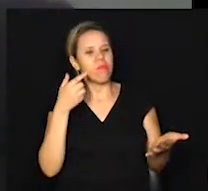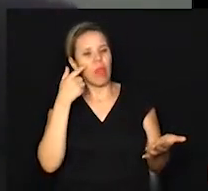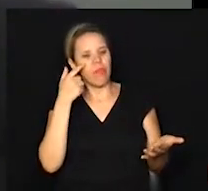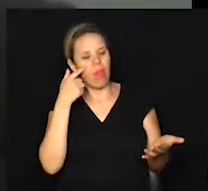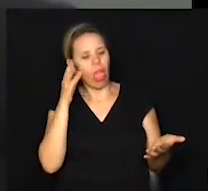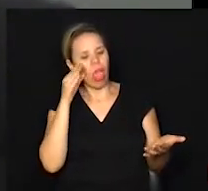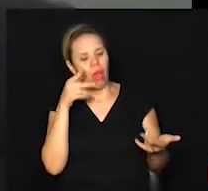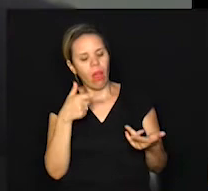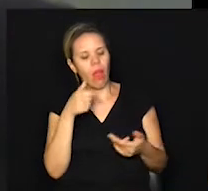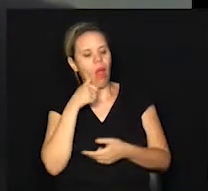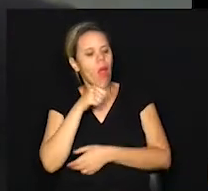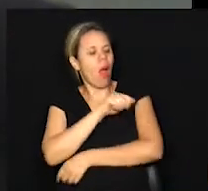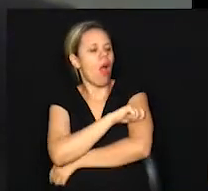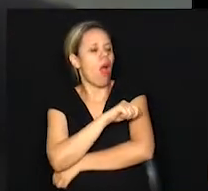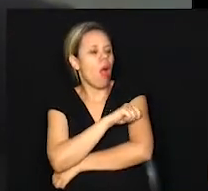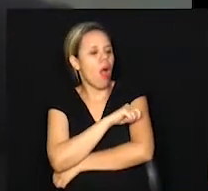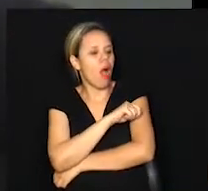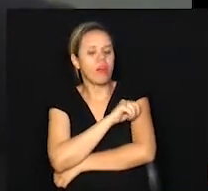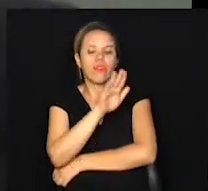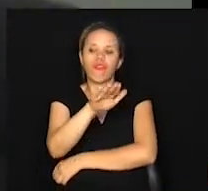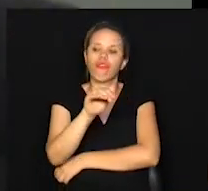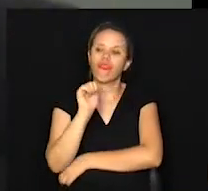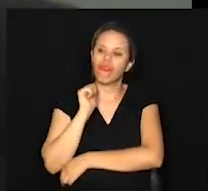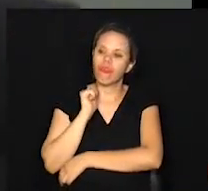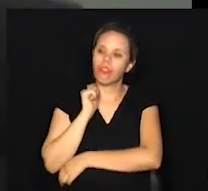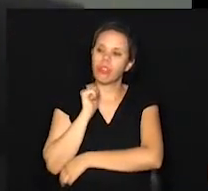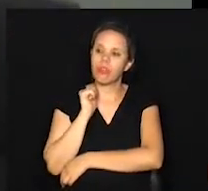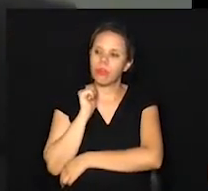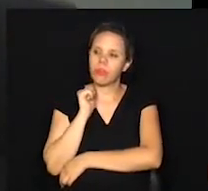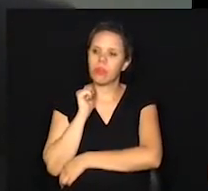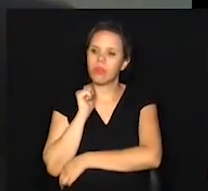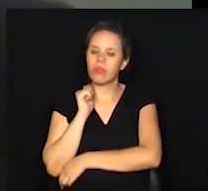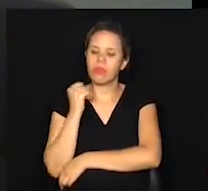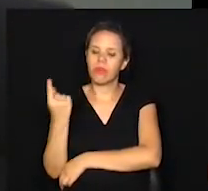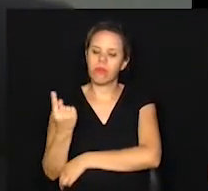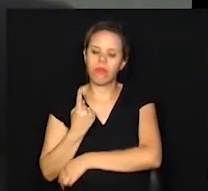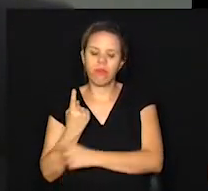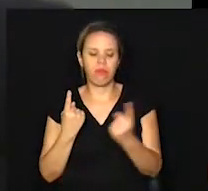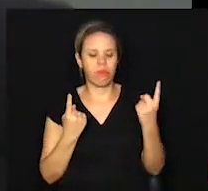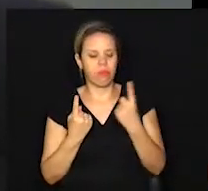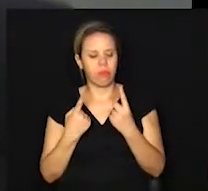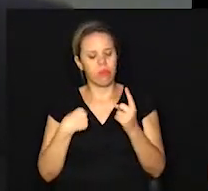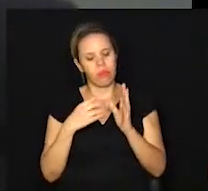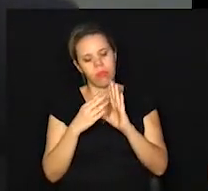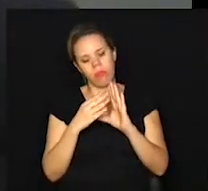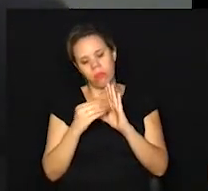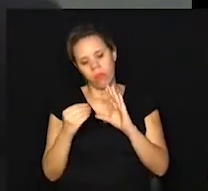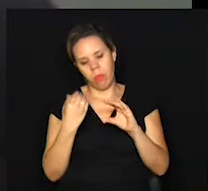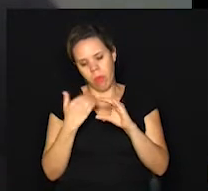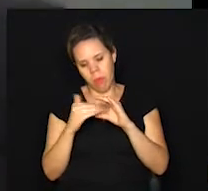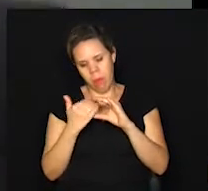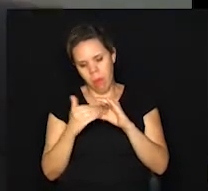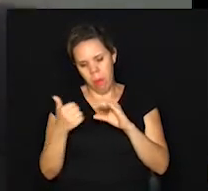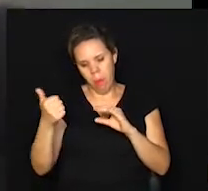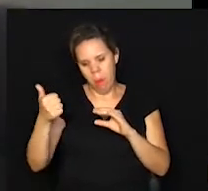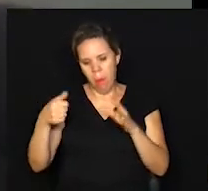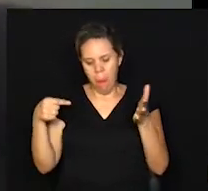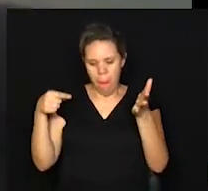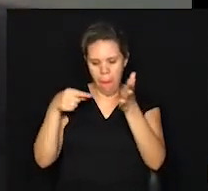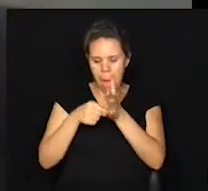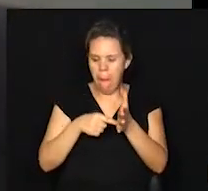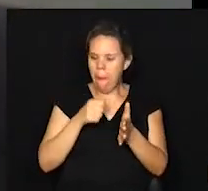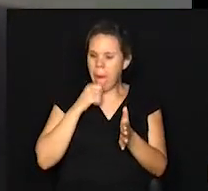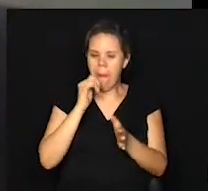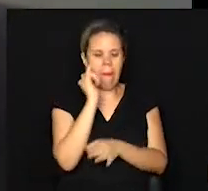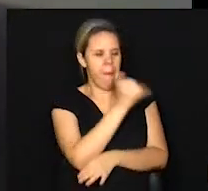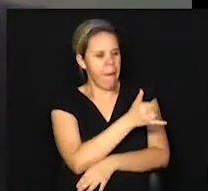A aluna foi chamada, eu, embora estivesse copiado no e-mail da primeira denúncia, não fui avisado,